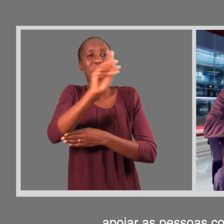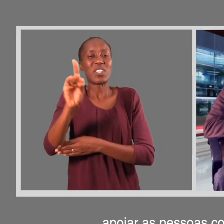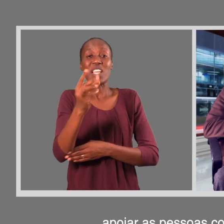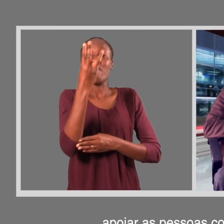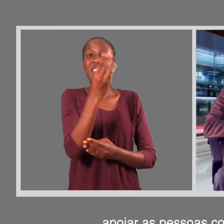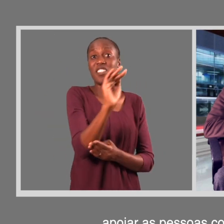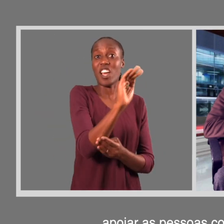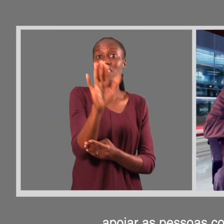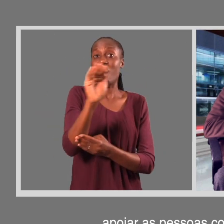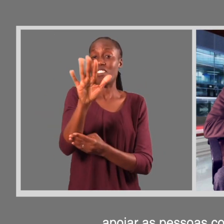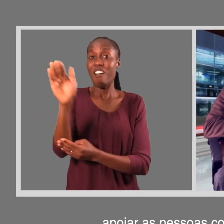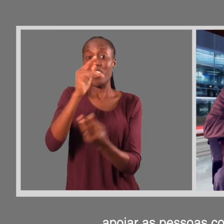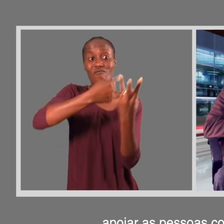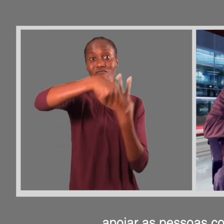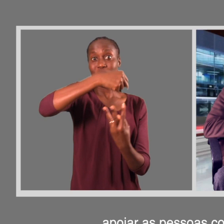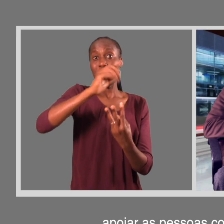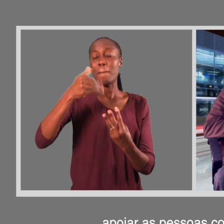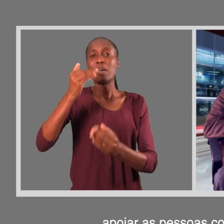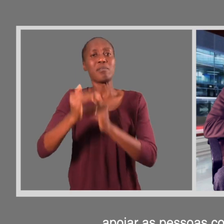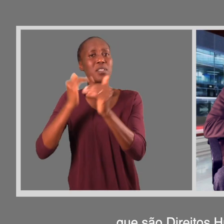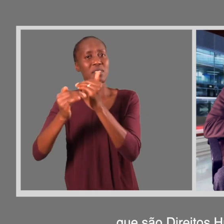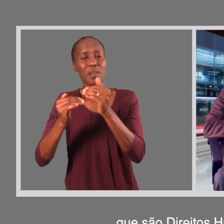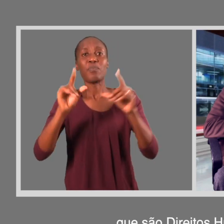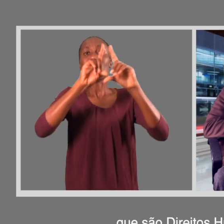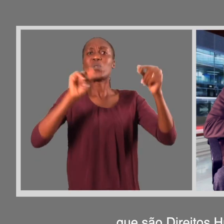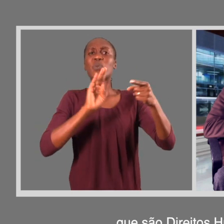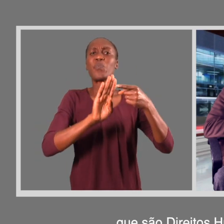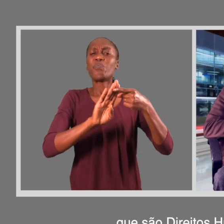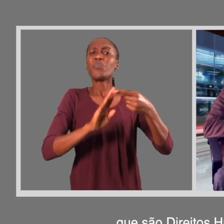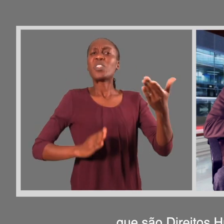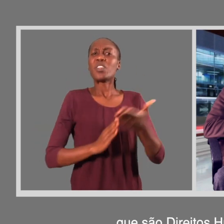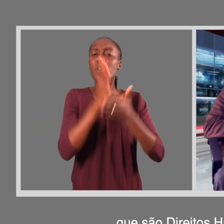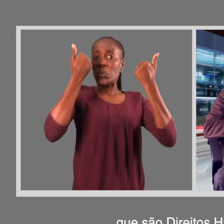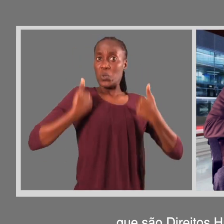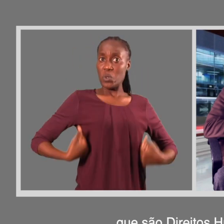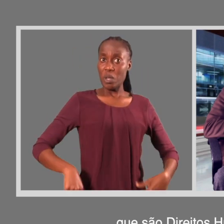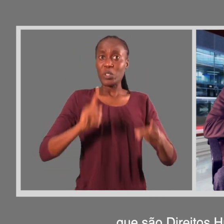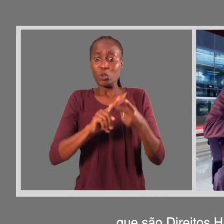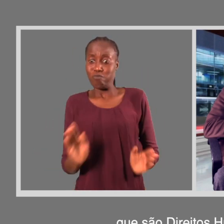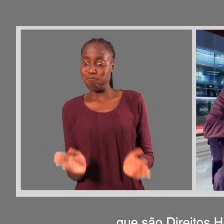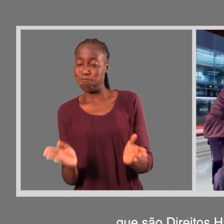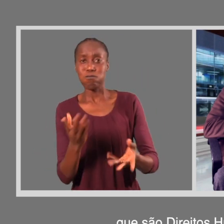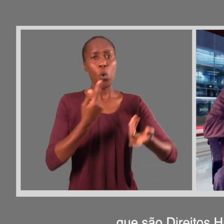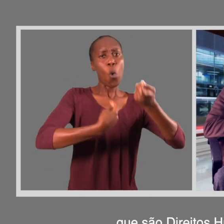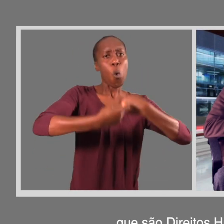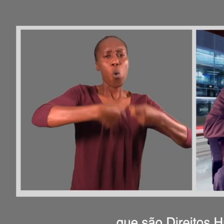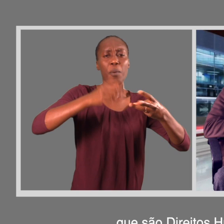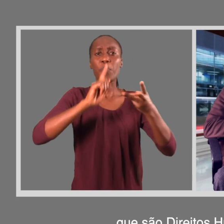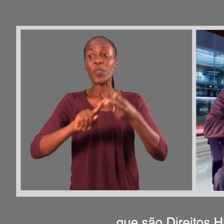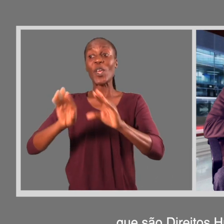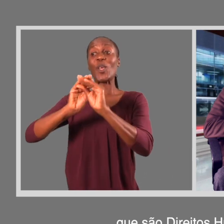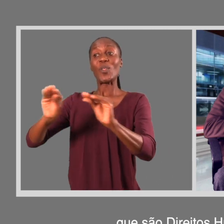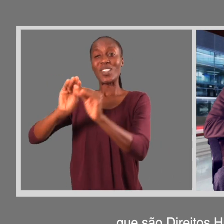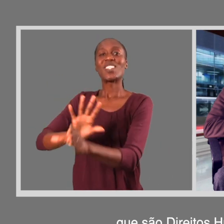nas três áreas que nós temos para desenvolver, projeto que é direitos humanos, empoderamento econômico, e